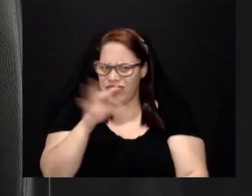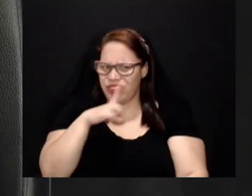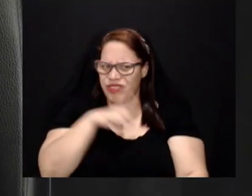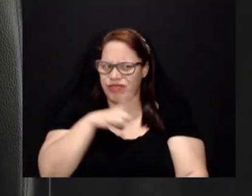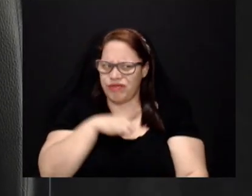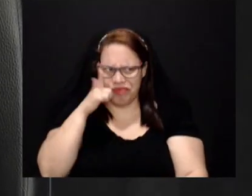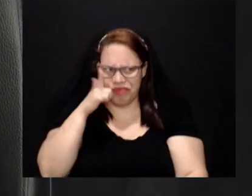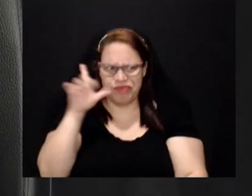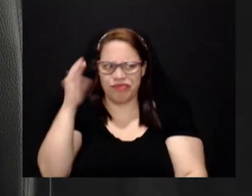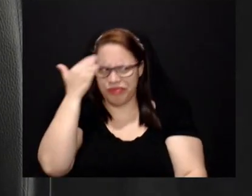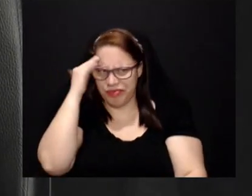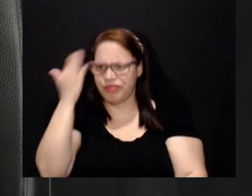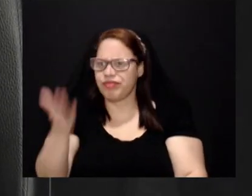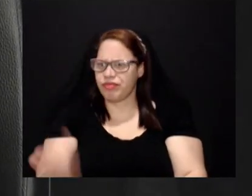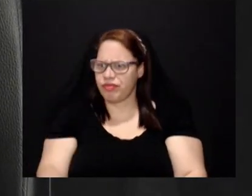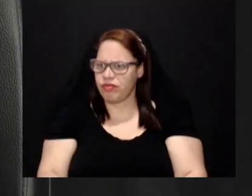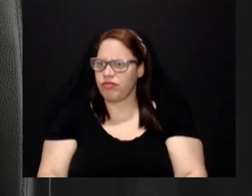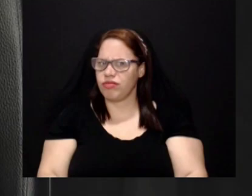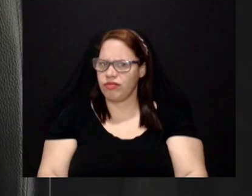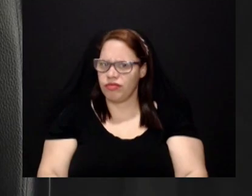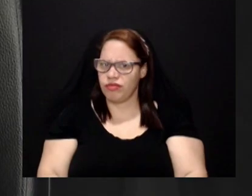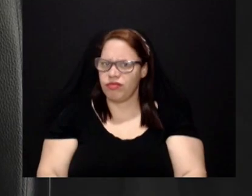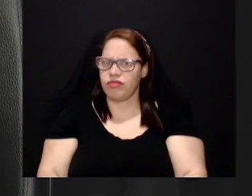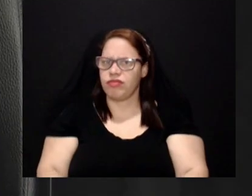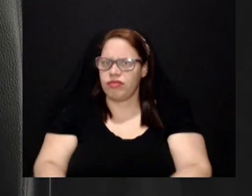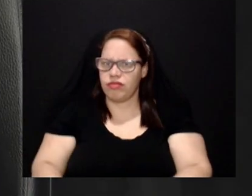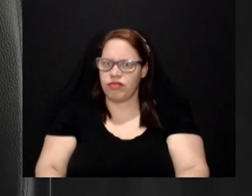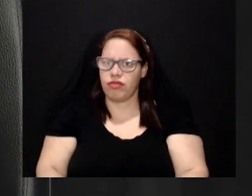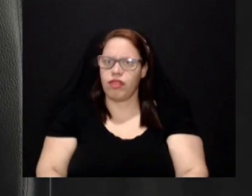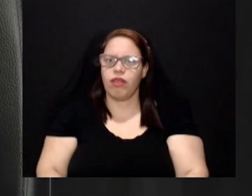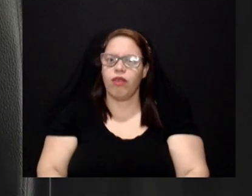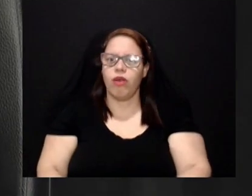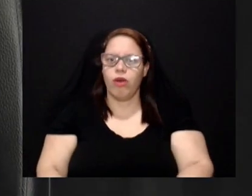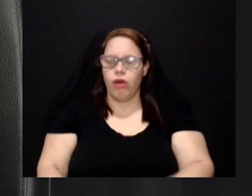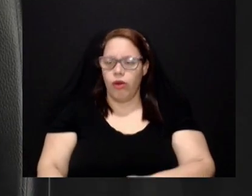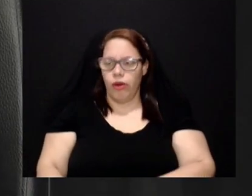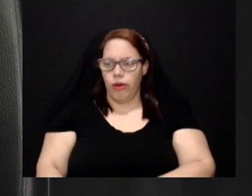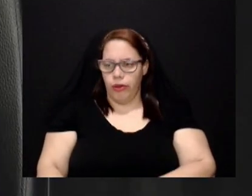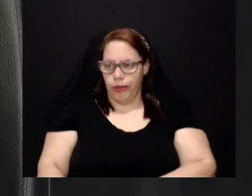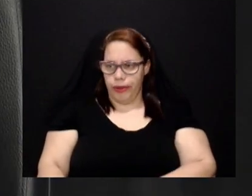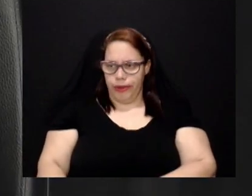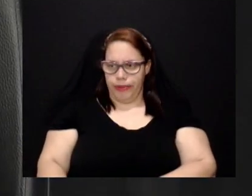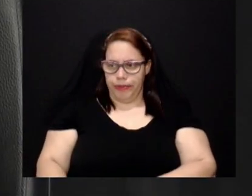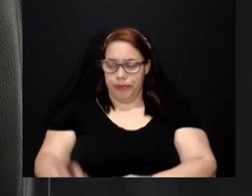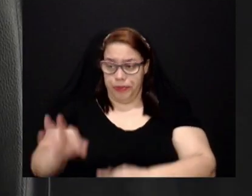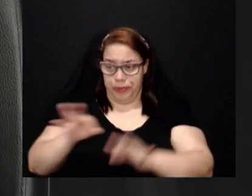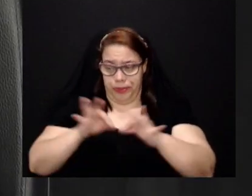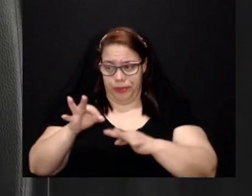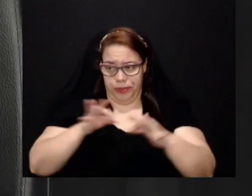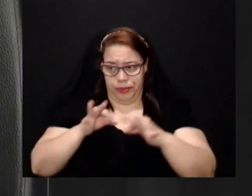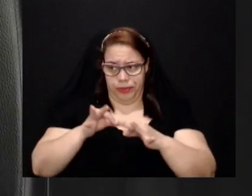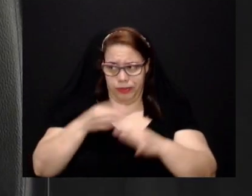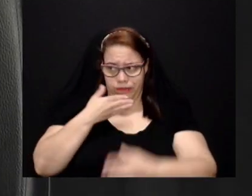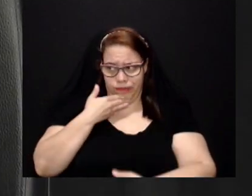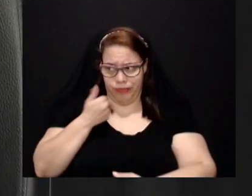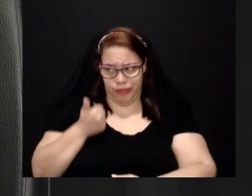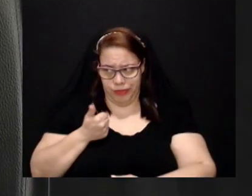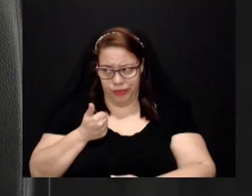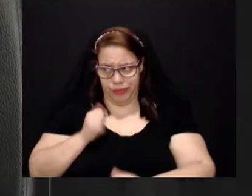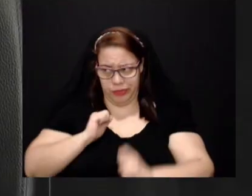entender aquela fala delas como racista, se autocorrigir e até, às vezes, eventualmente, até